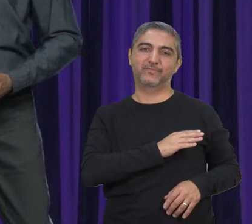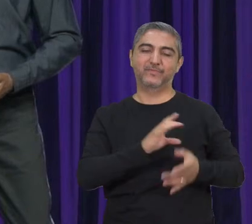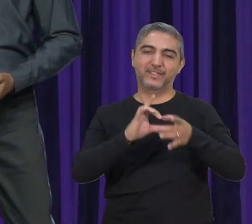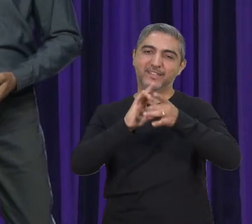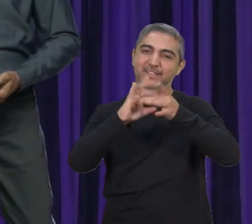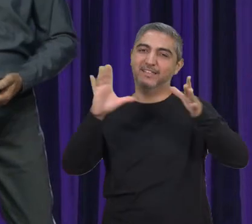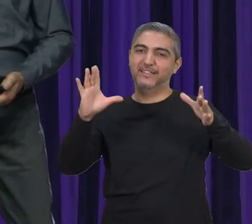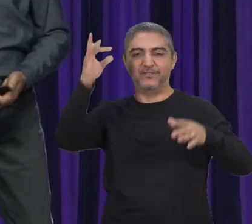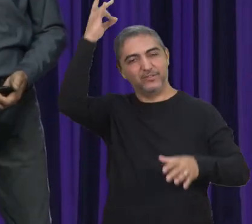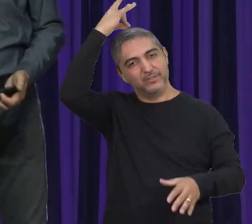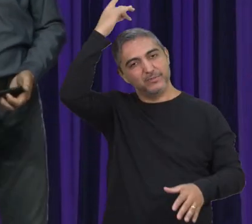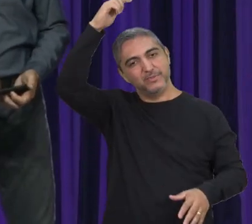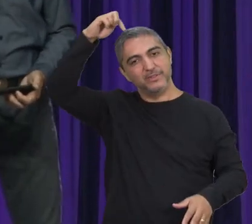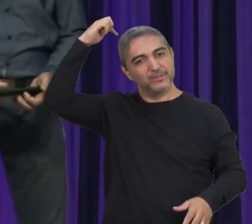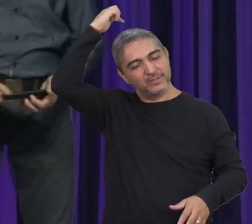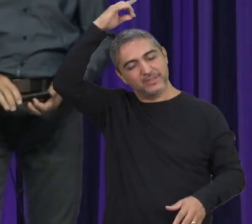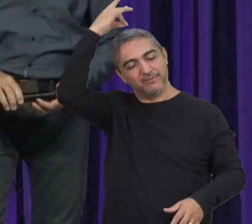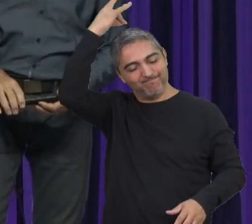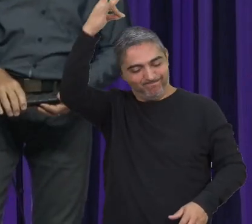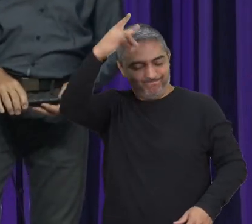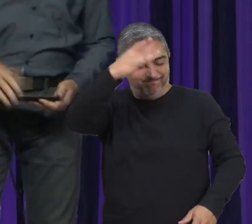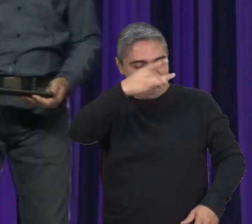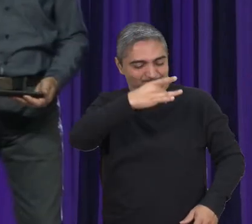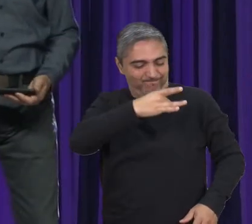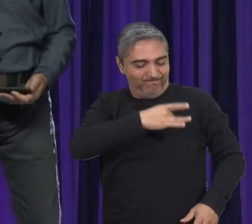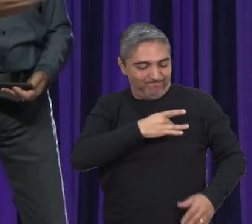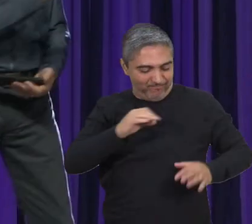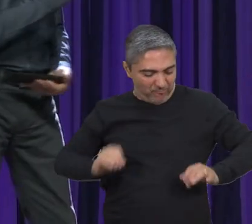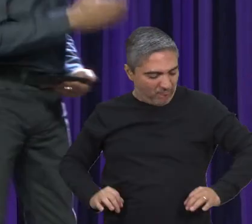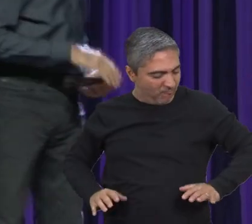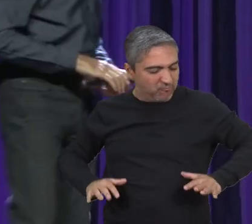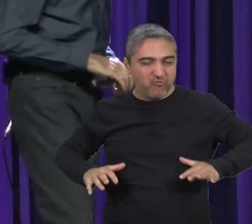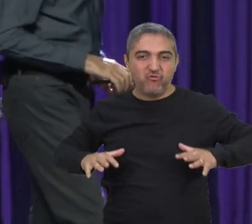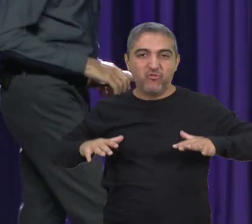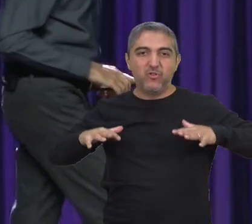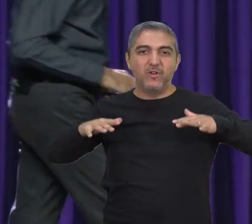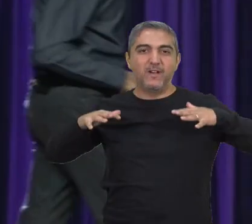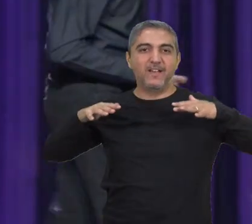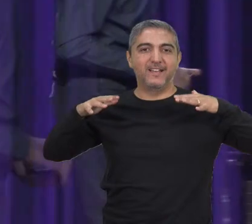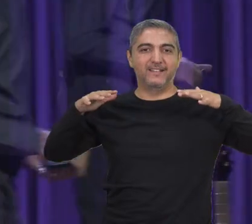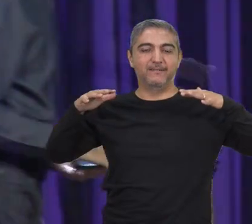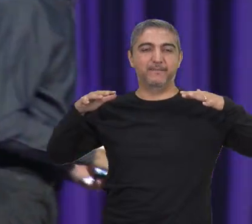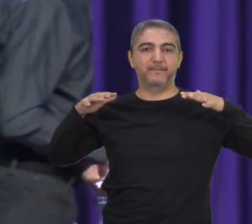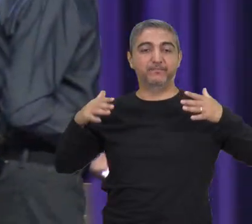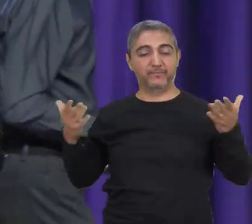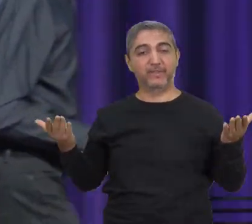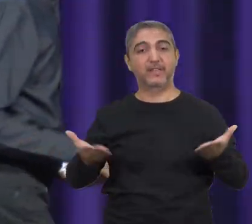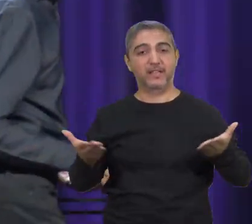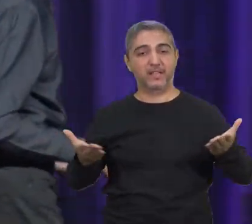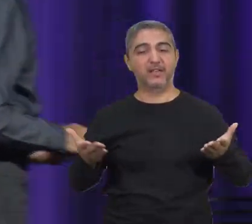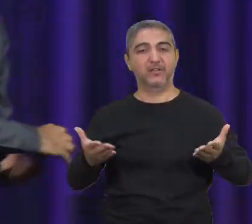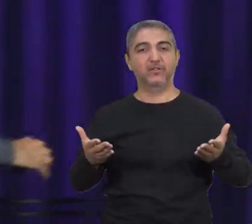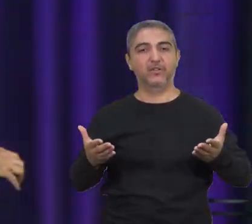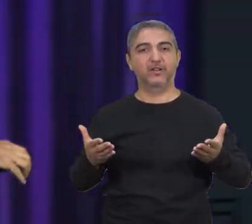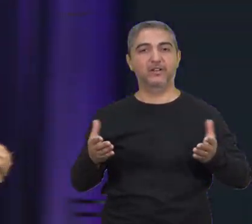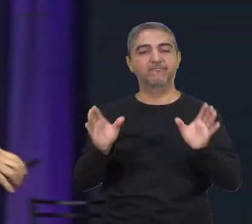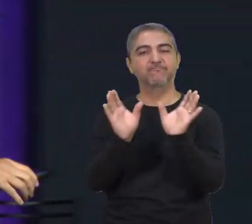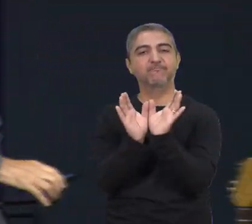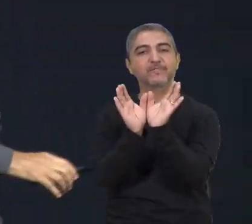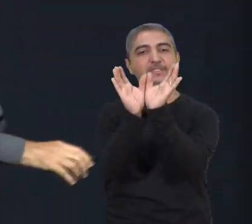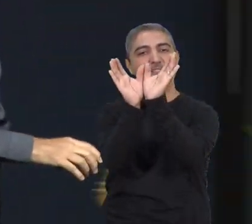produza muito fruto. Quero convidá-los então a celebrarmos juntos a ceia do Senhor.